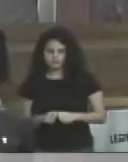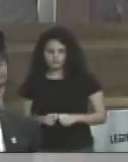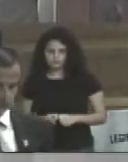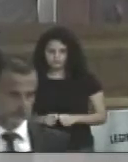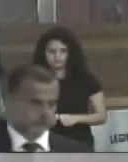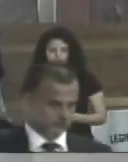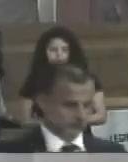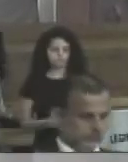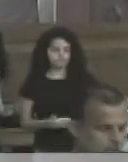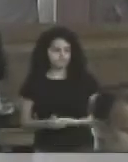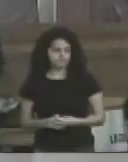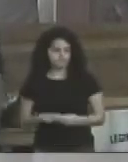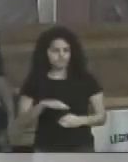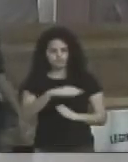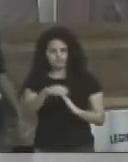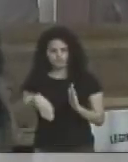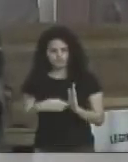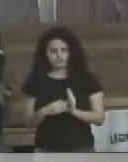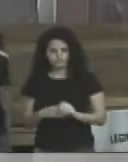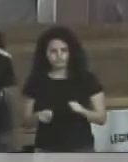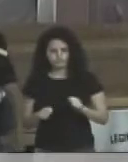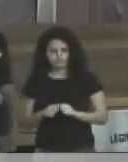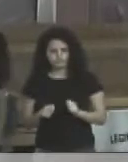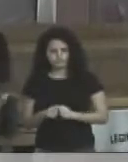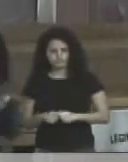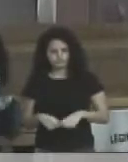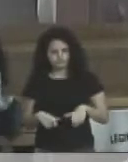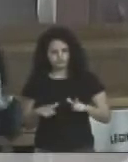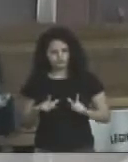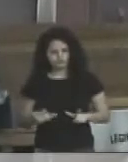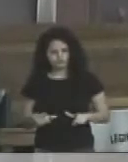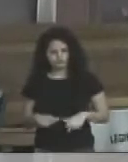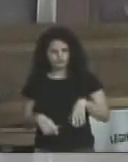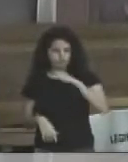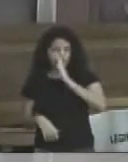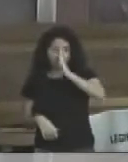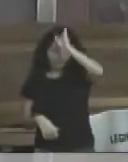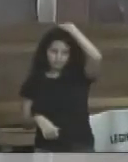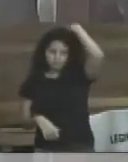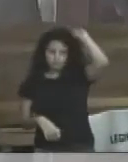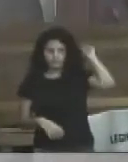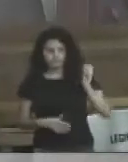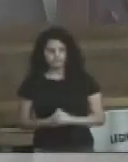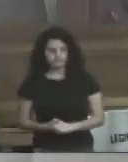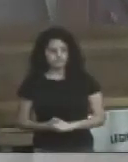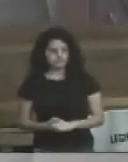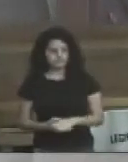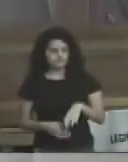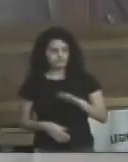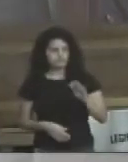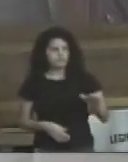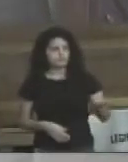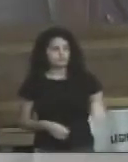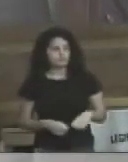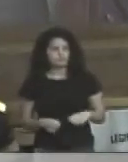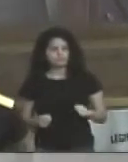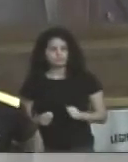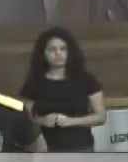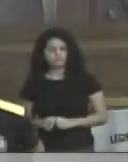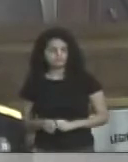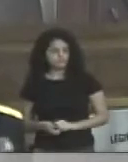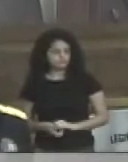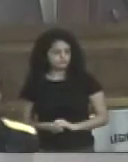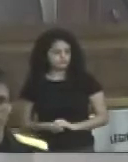todos os demais produtos produzidos pela entidade lá no bairro do Balneário. Né? Então, assim, os alunos produzem muitos materiais lá,